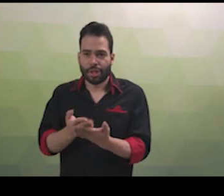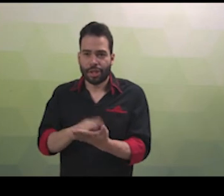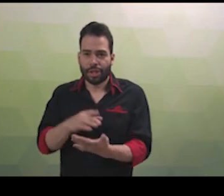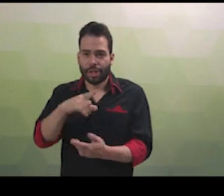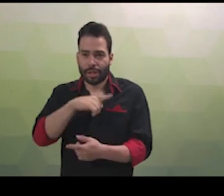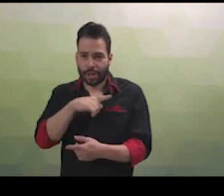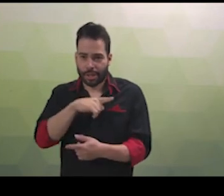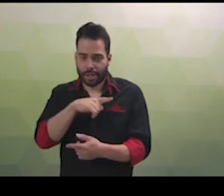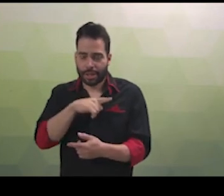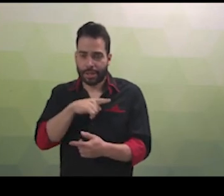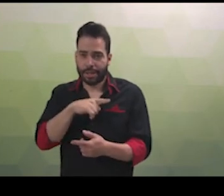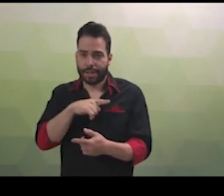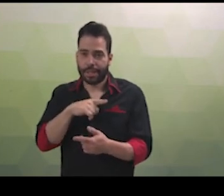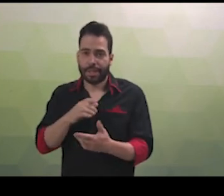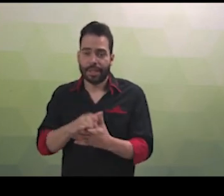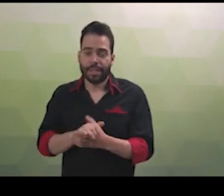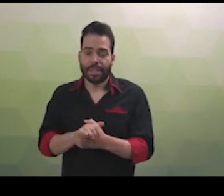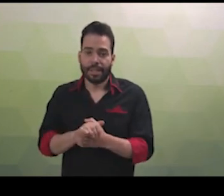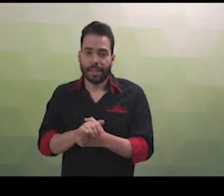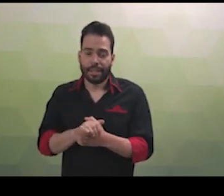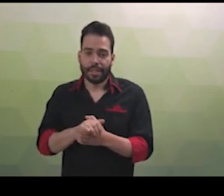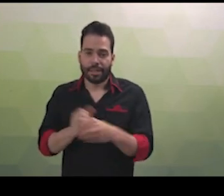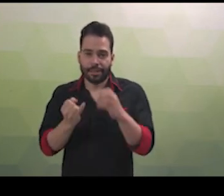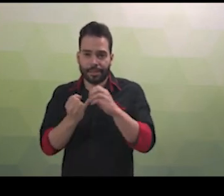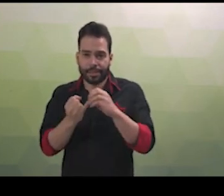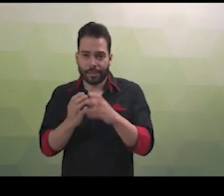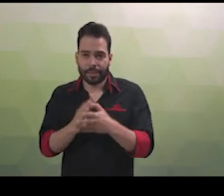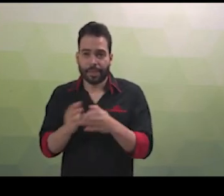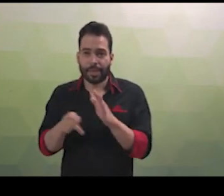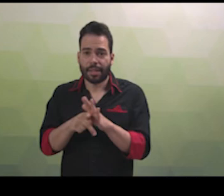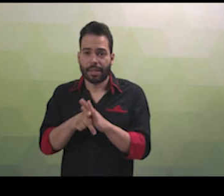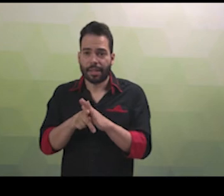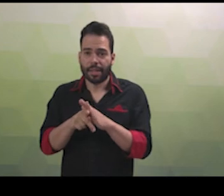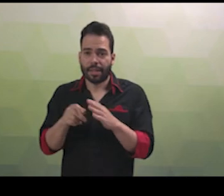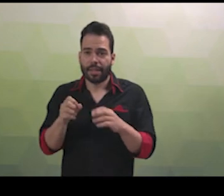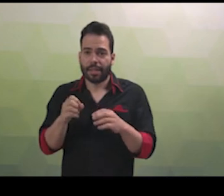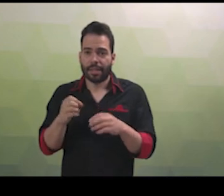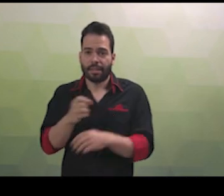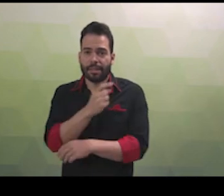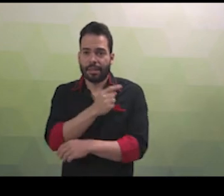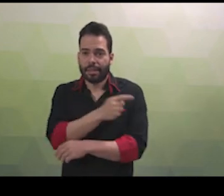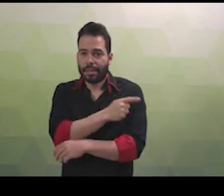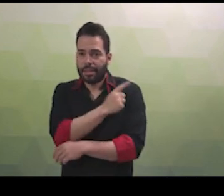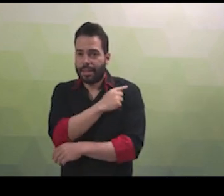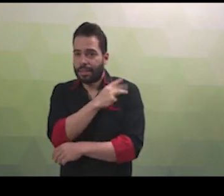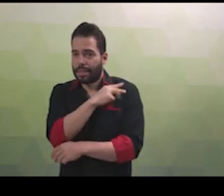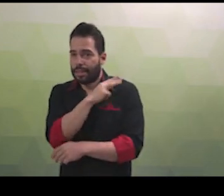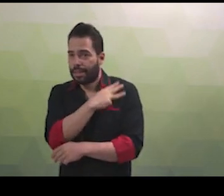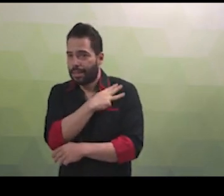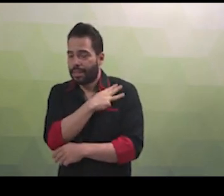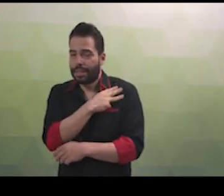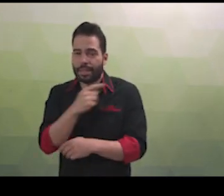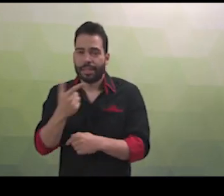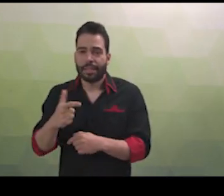intérpretes efetivos que temos na instituição são servidores técnico-administrativos de nível médio e muitas vezes não têm a